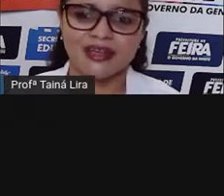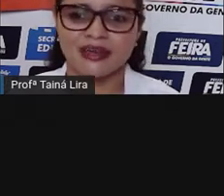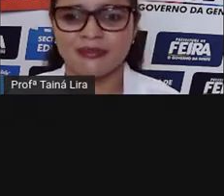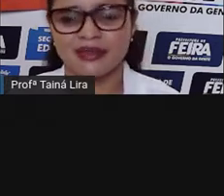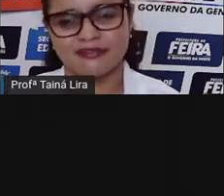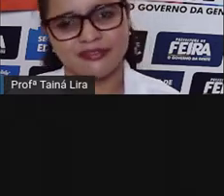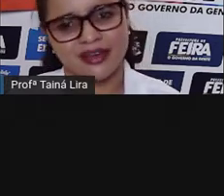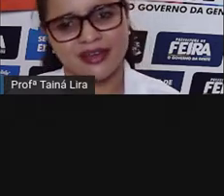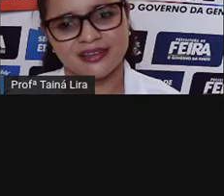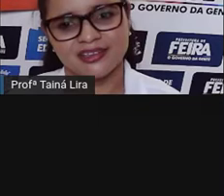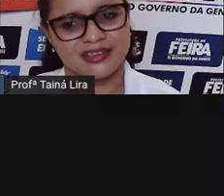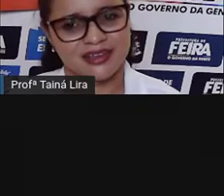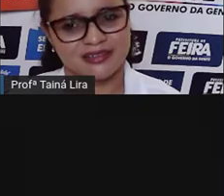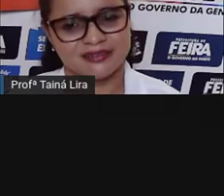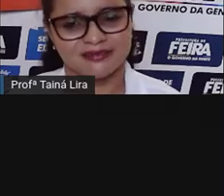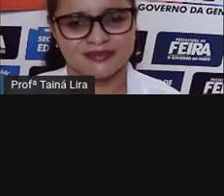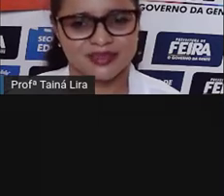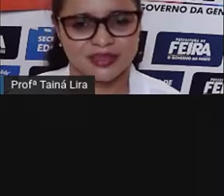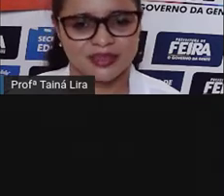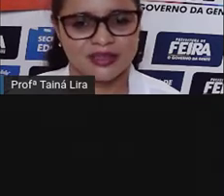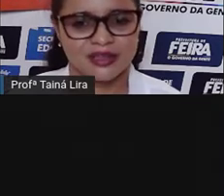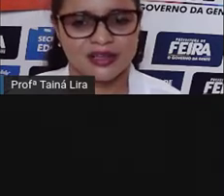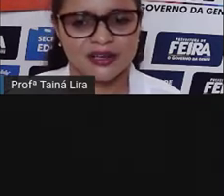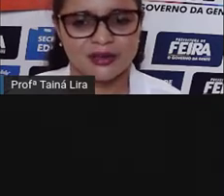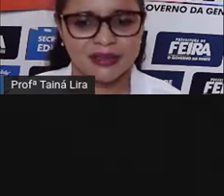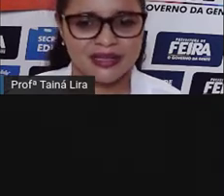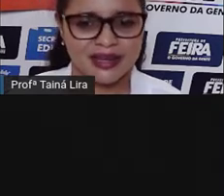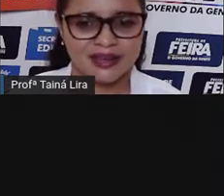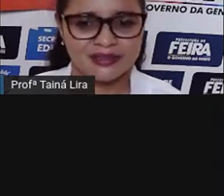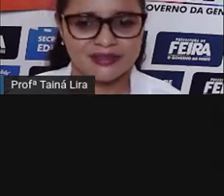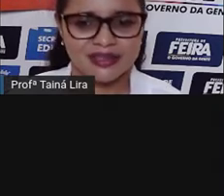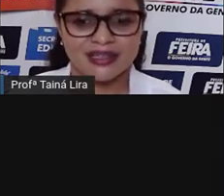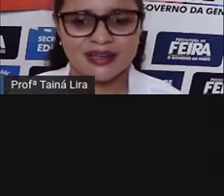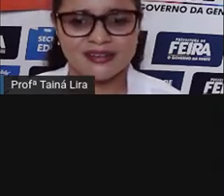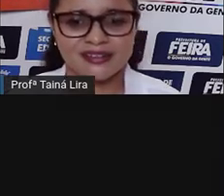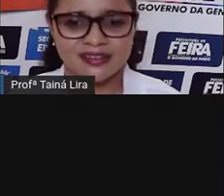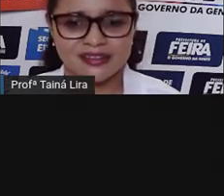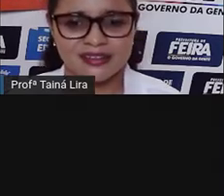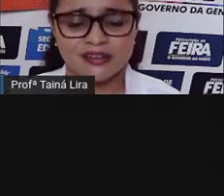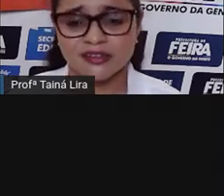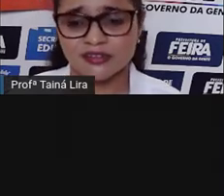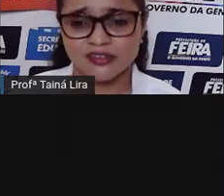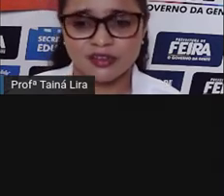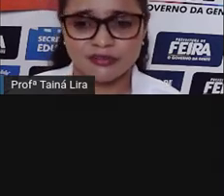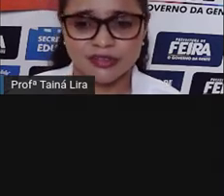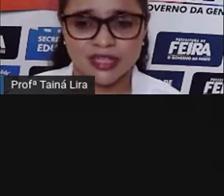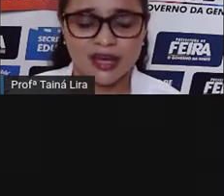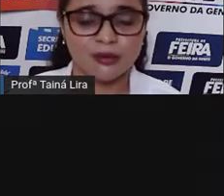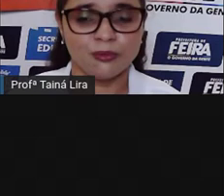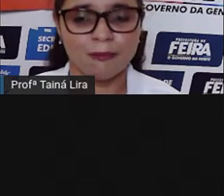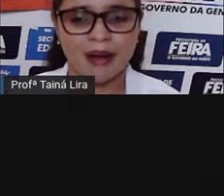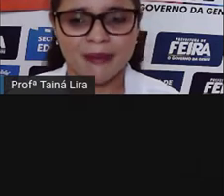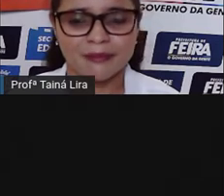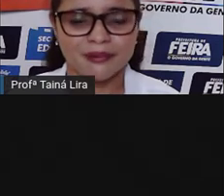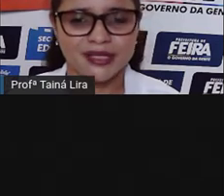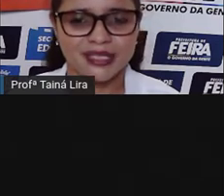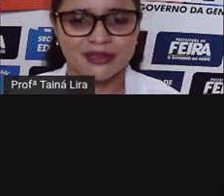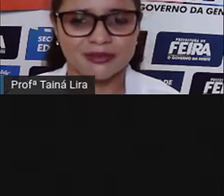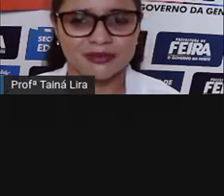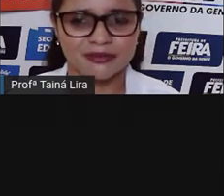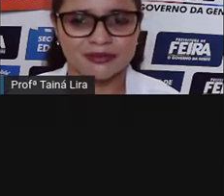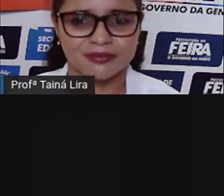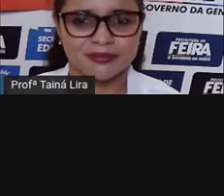favor venha a minha festa e obrigado irei sim se você convidar o